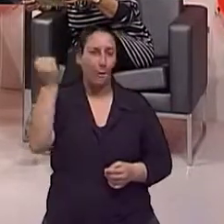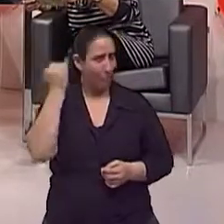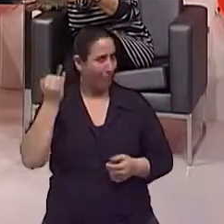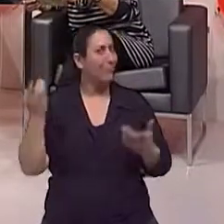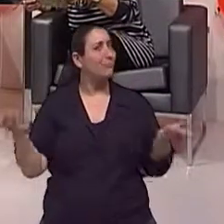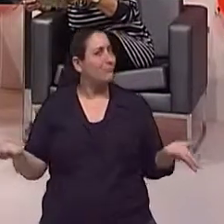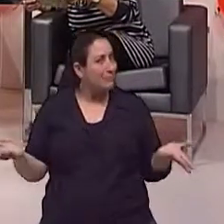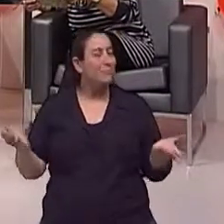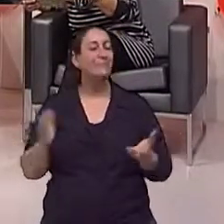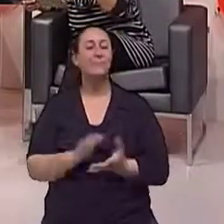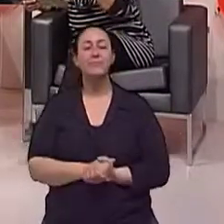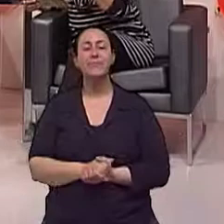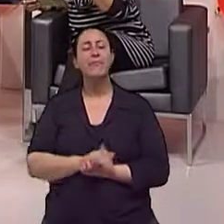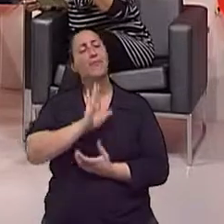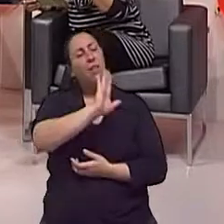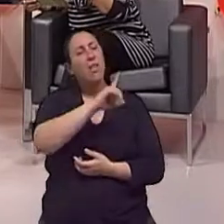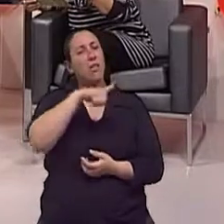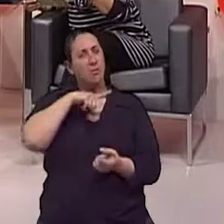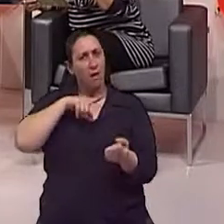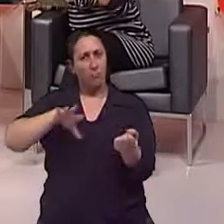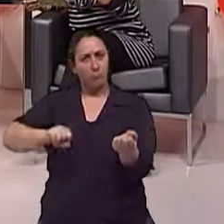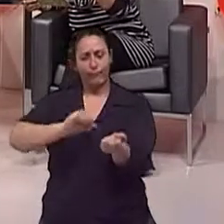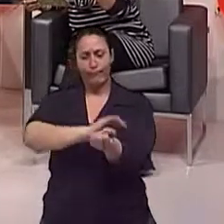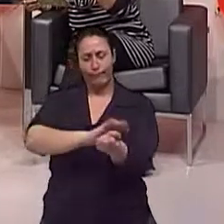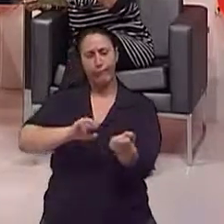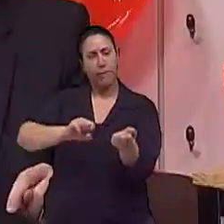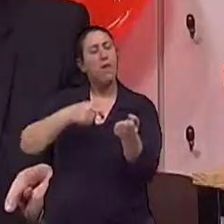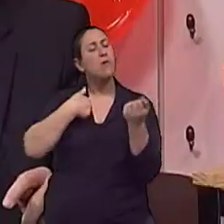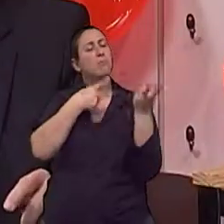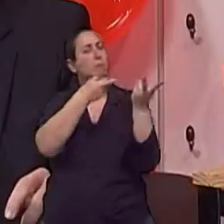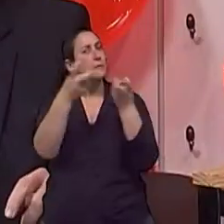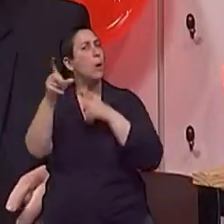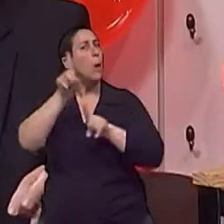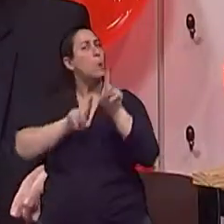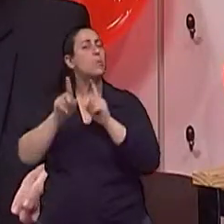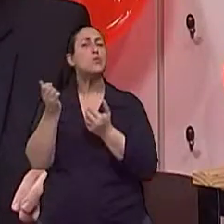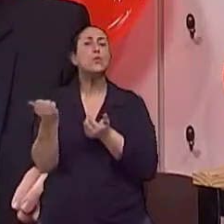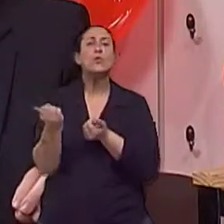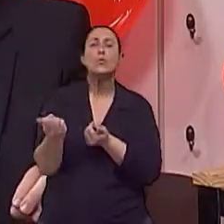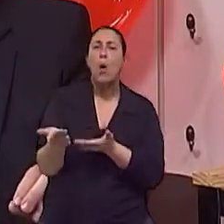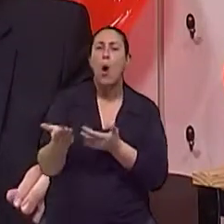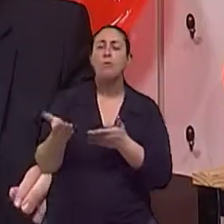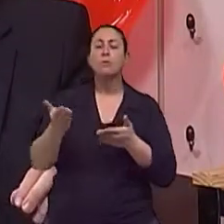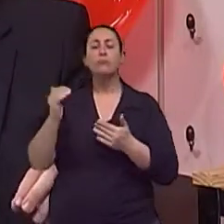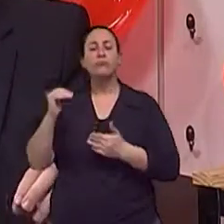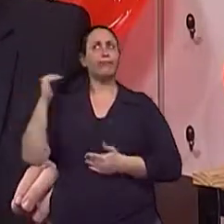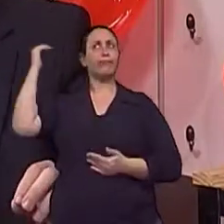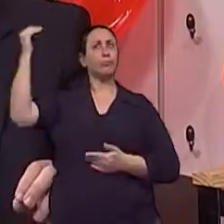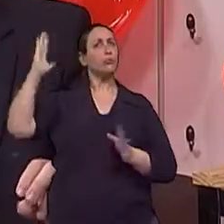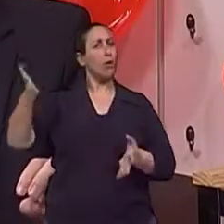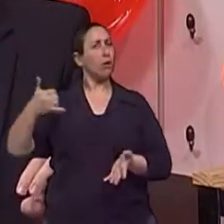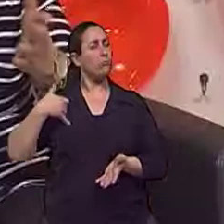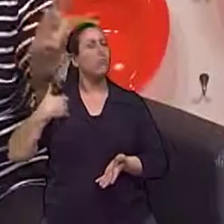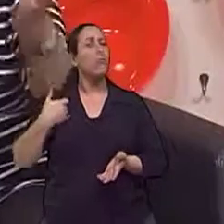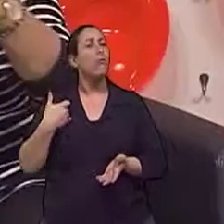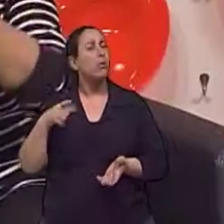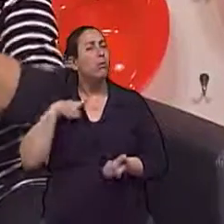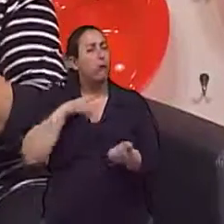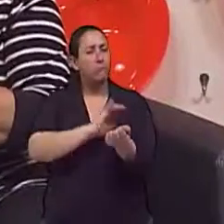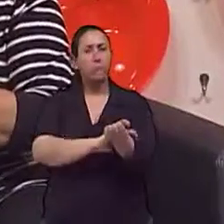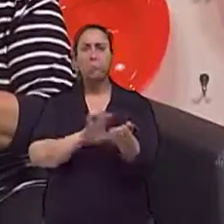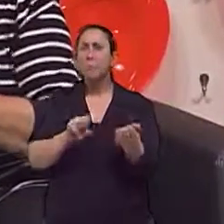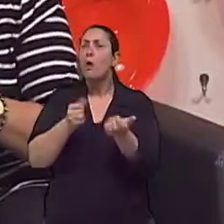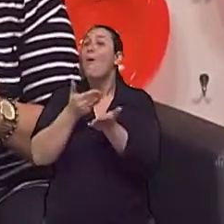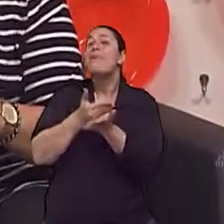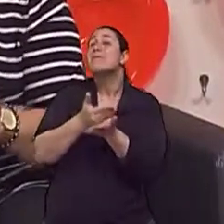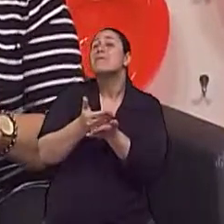alta hipertensão em gente jovem ou gente na fase adulta né adulto maduro tá